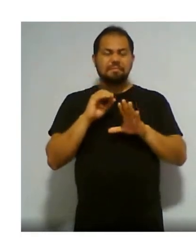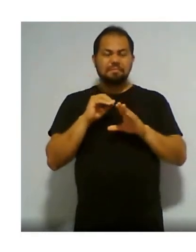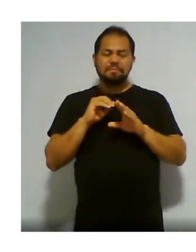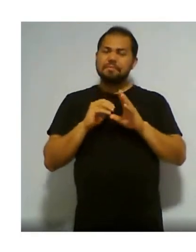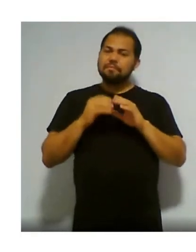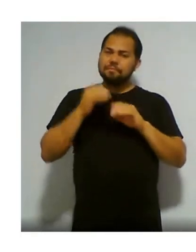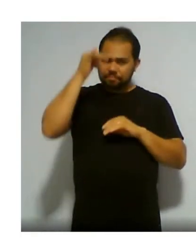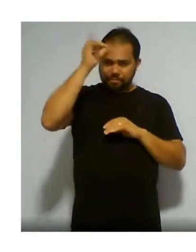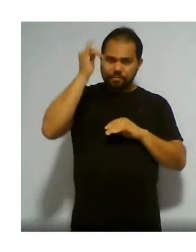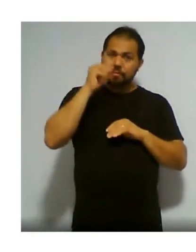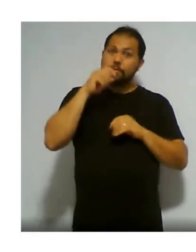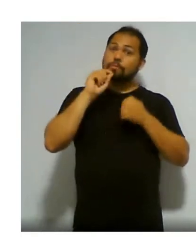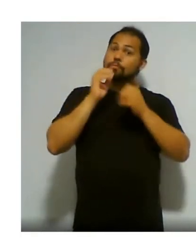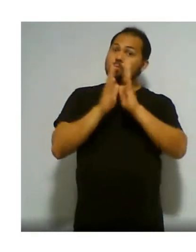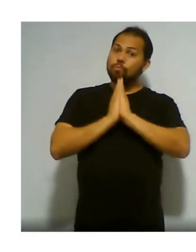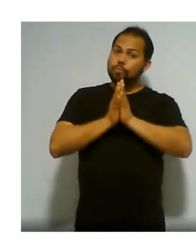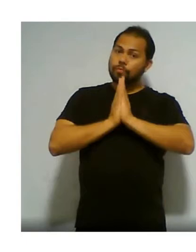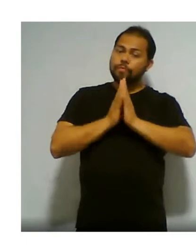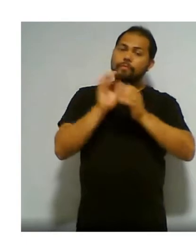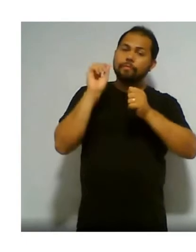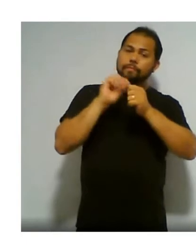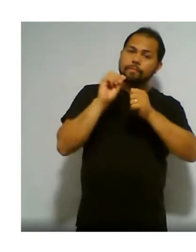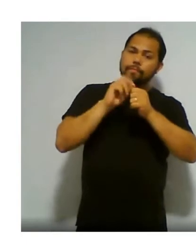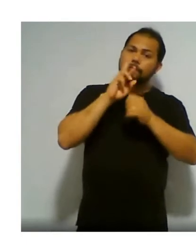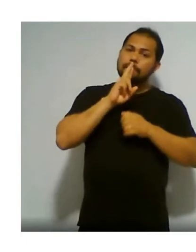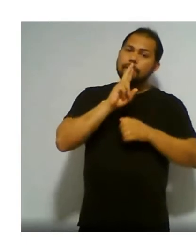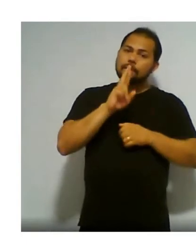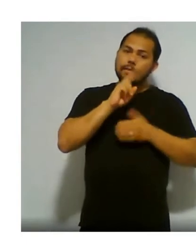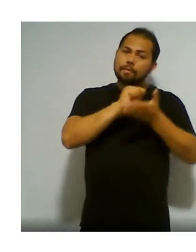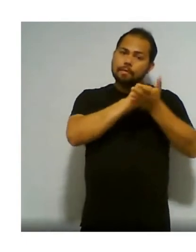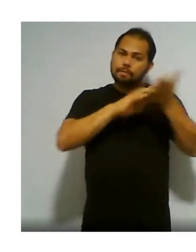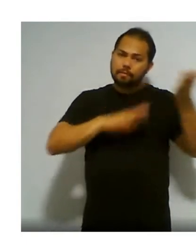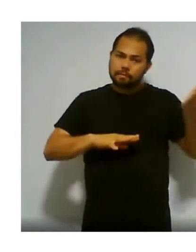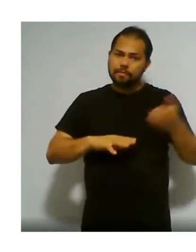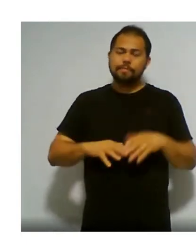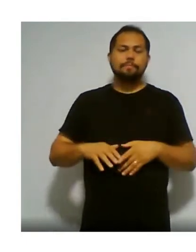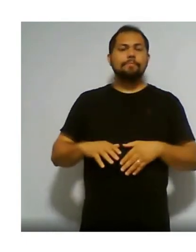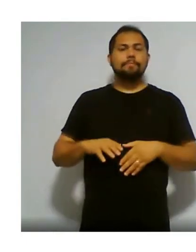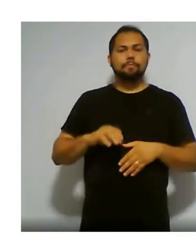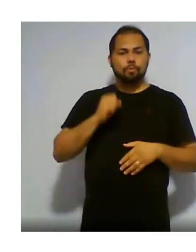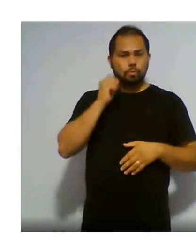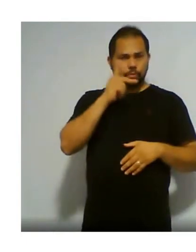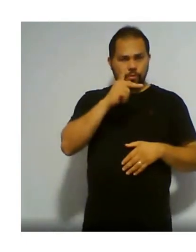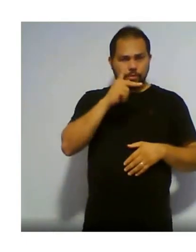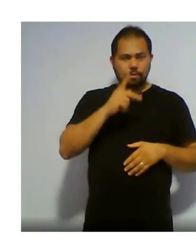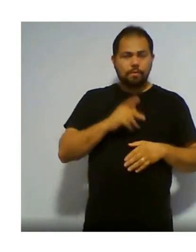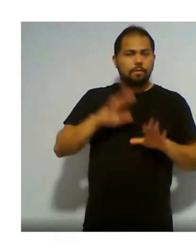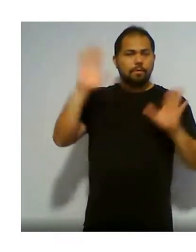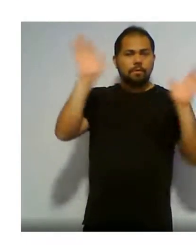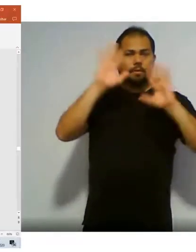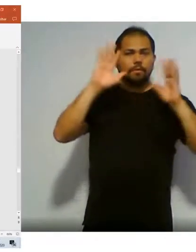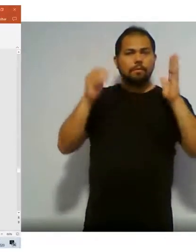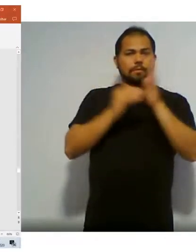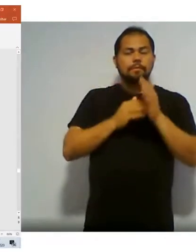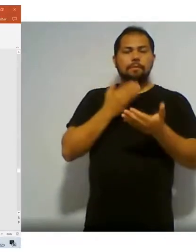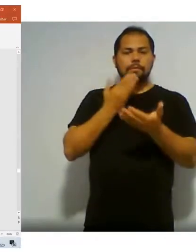conseguindo acompanhar com tranquilidade o curso. É isso, pessoal. Então, até a próxima aula.